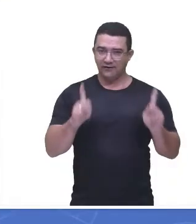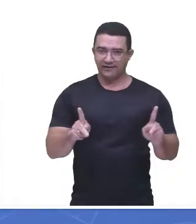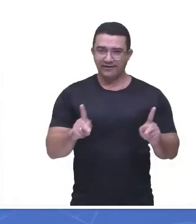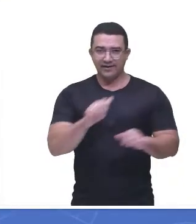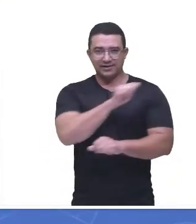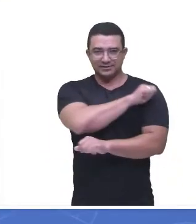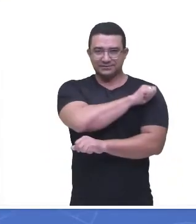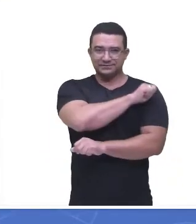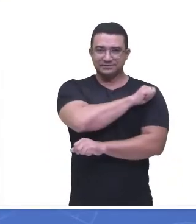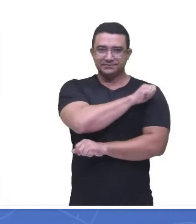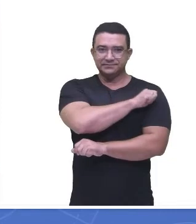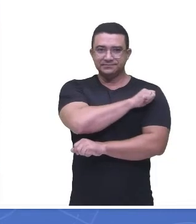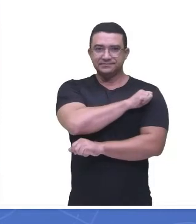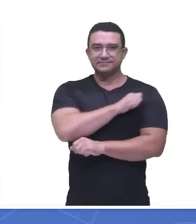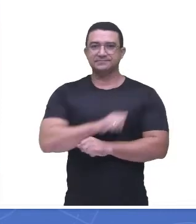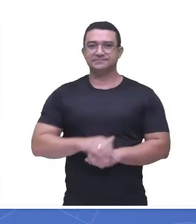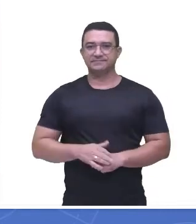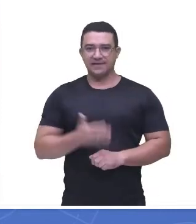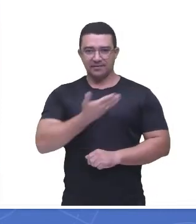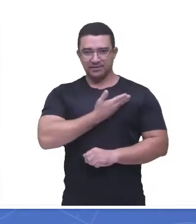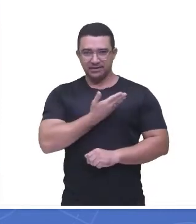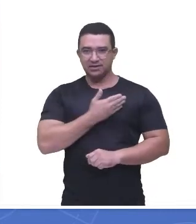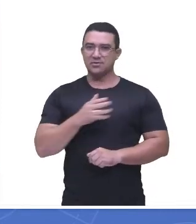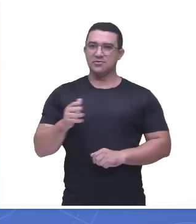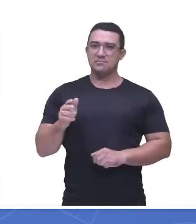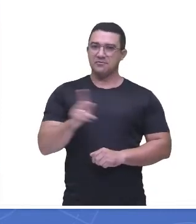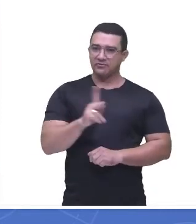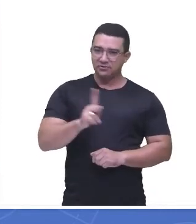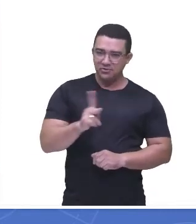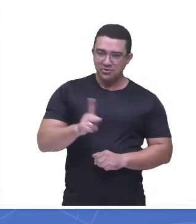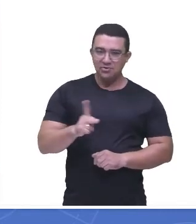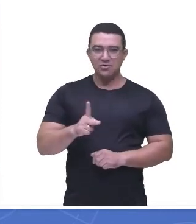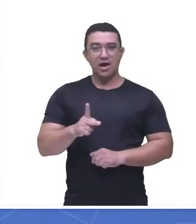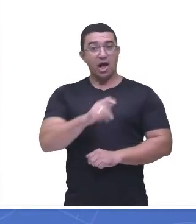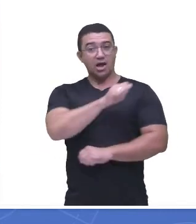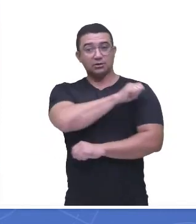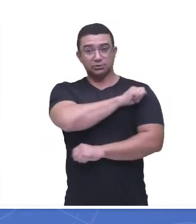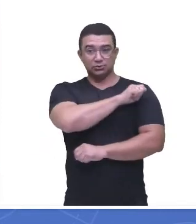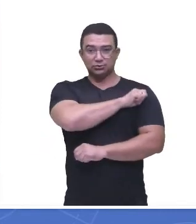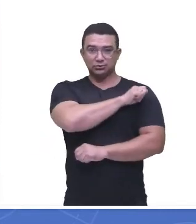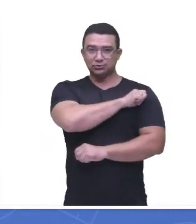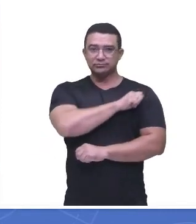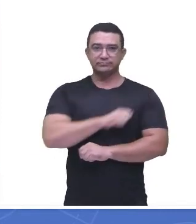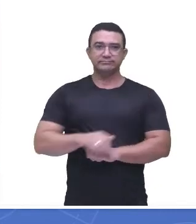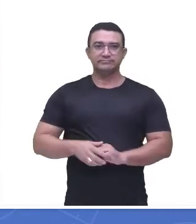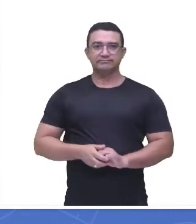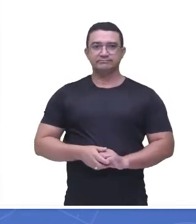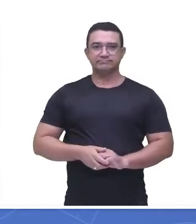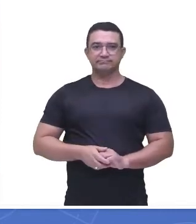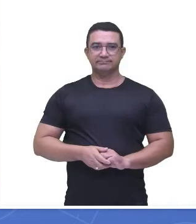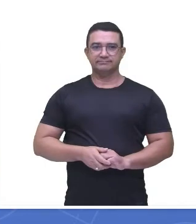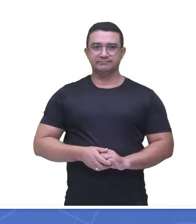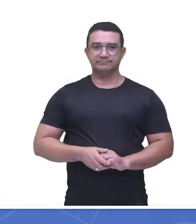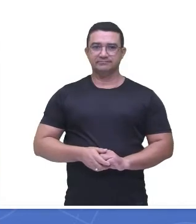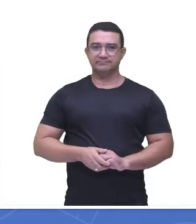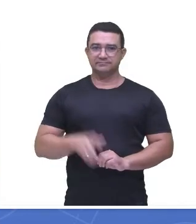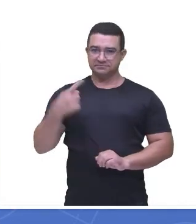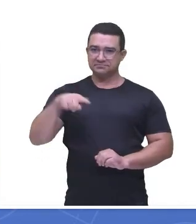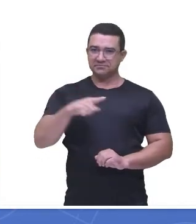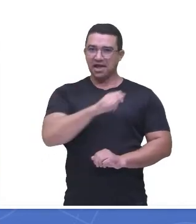Ok, colegas, alunos, amigos e amigas, meus alunos estudiosos e